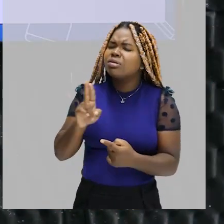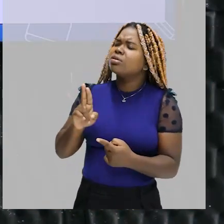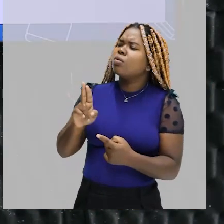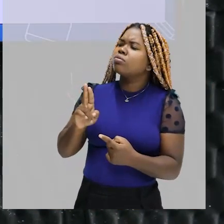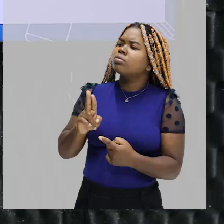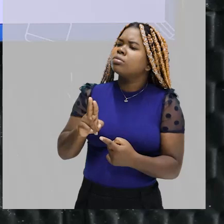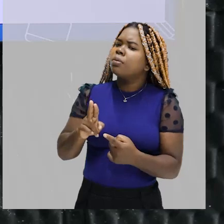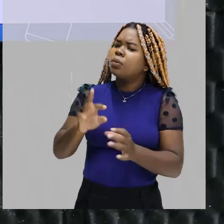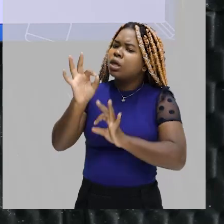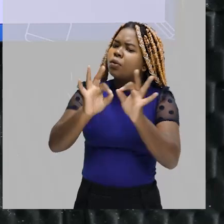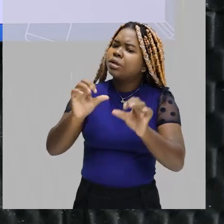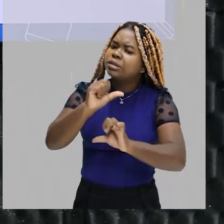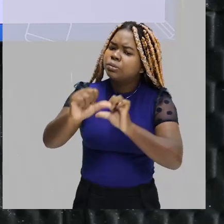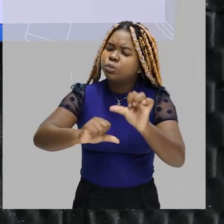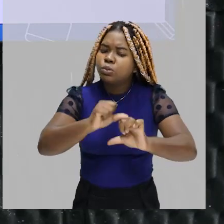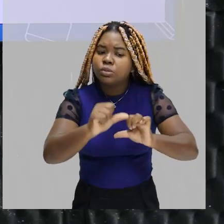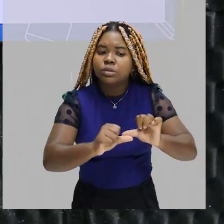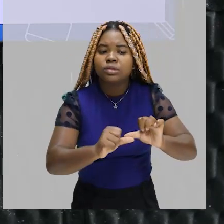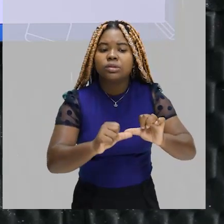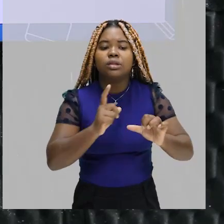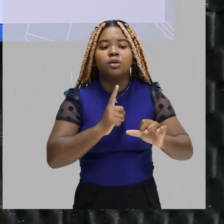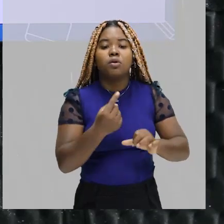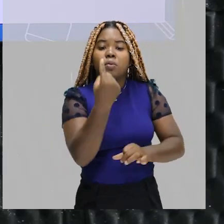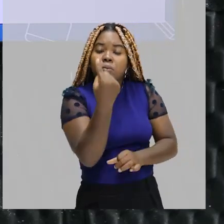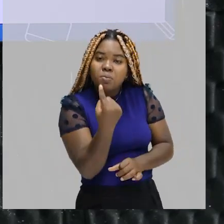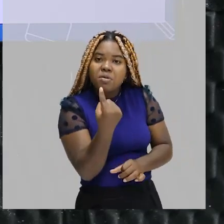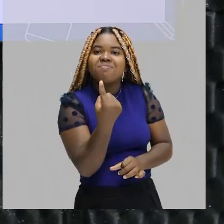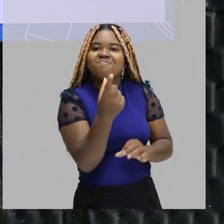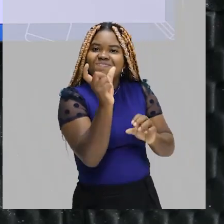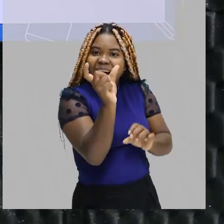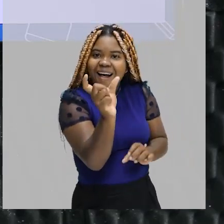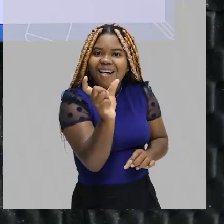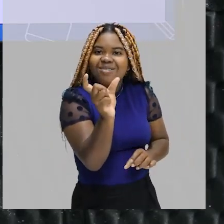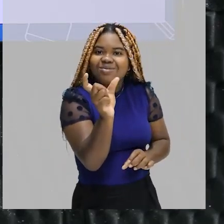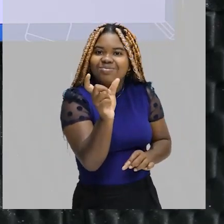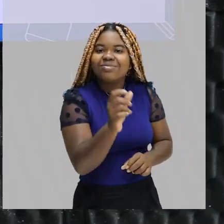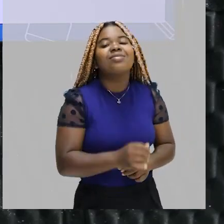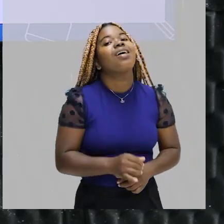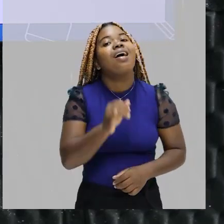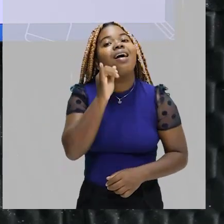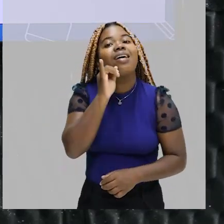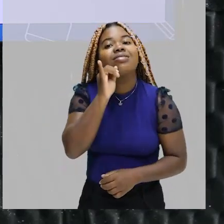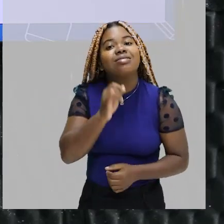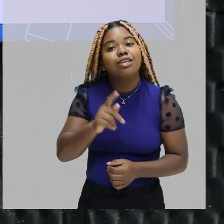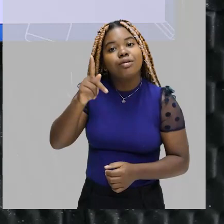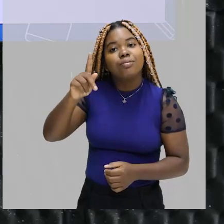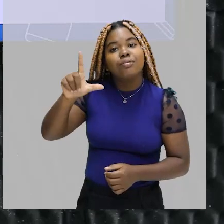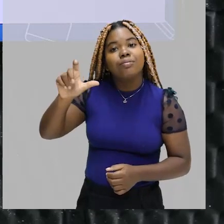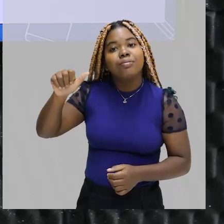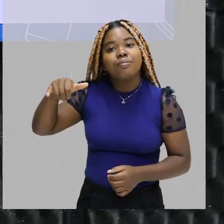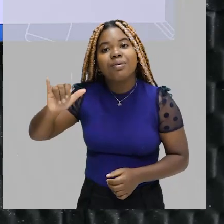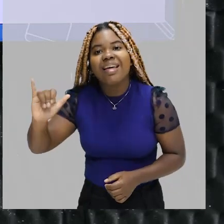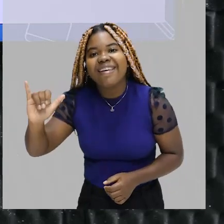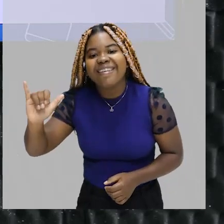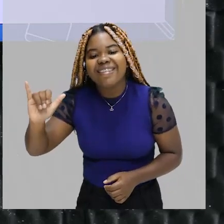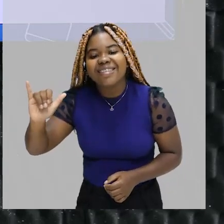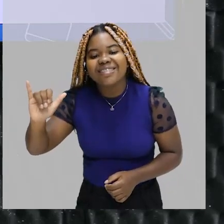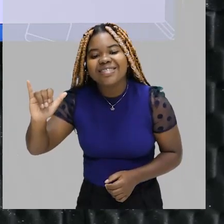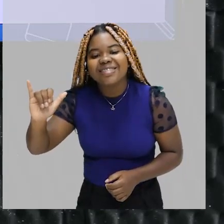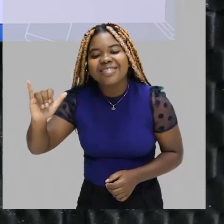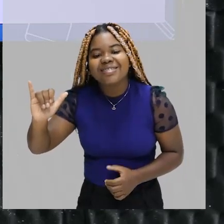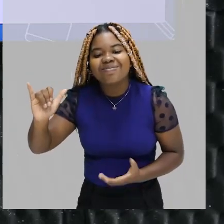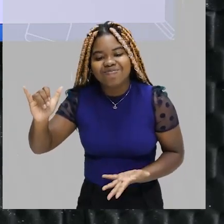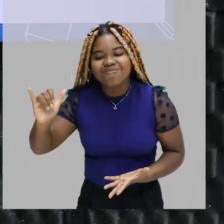conjugação, consiste de uma palavra única. Por exemplo, play, dance, study, são verbos